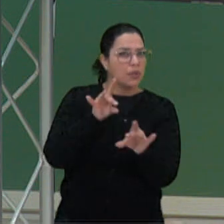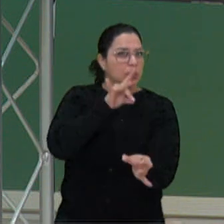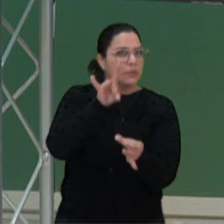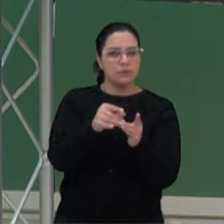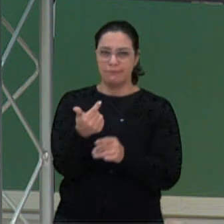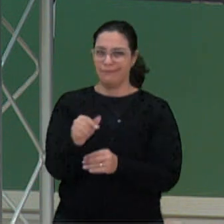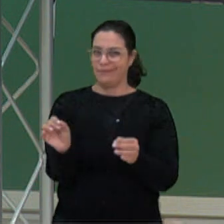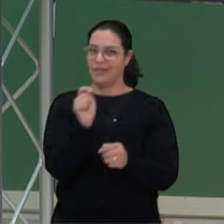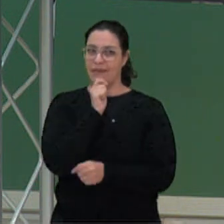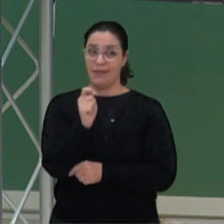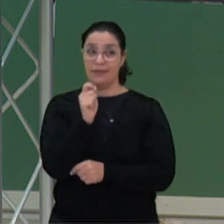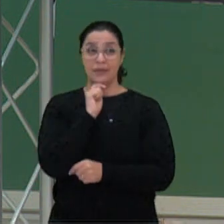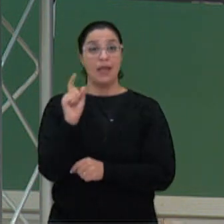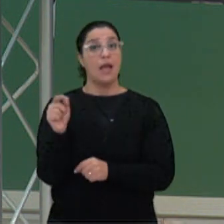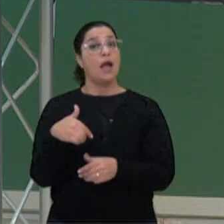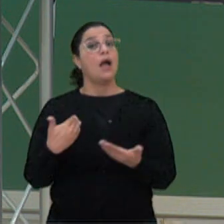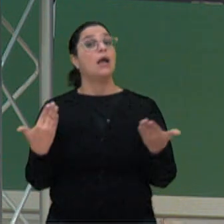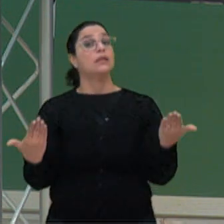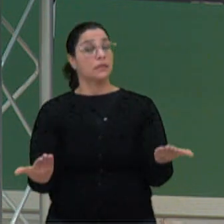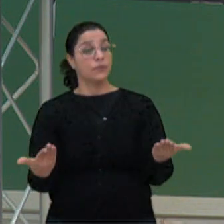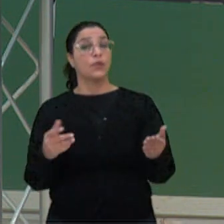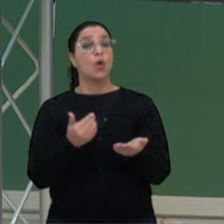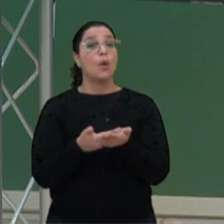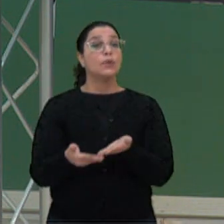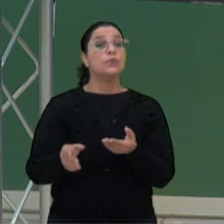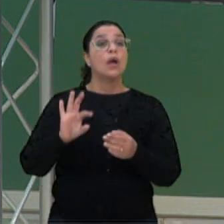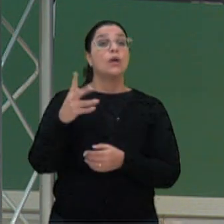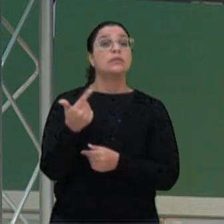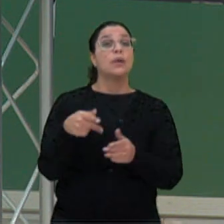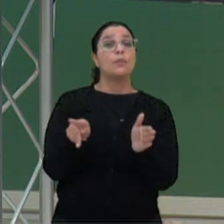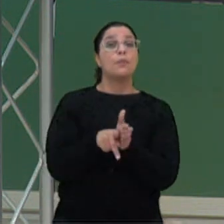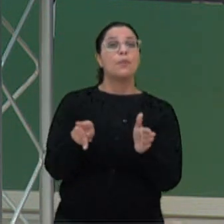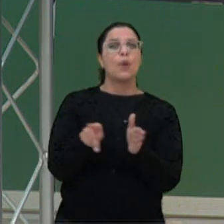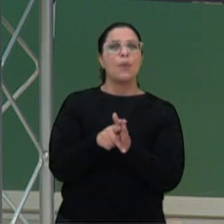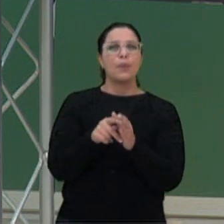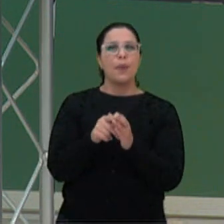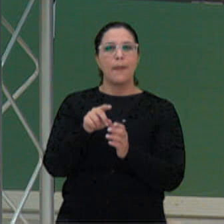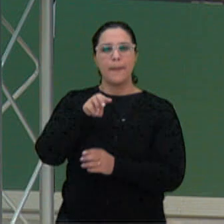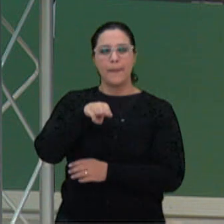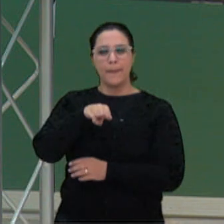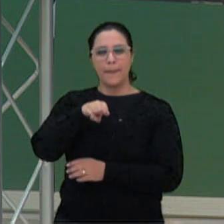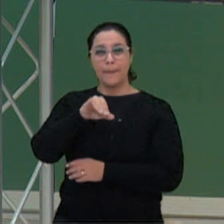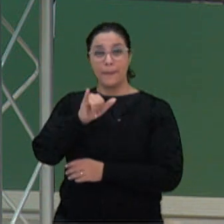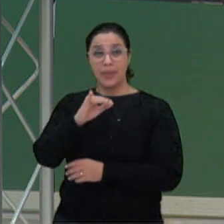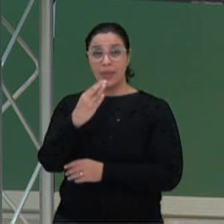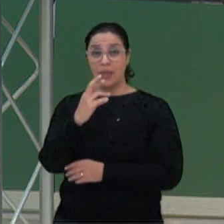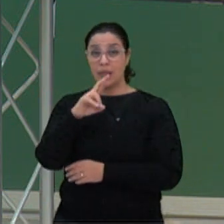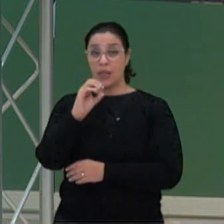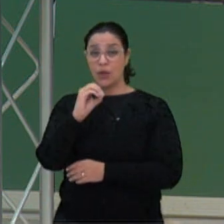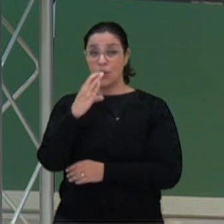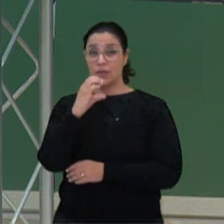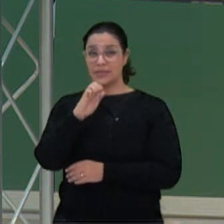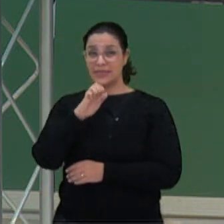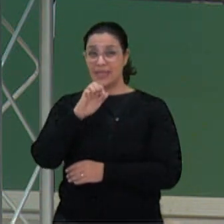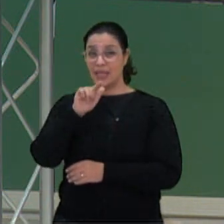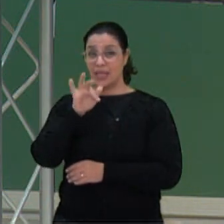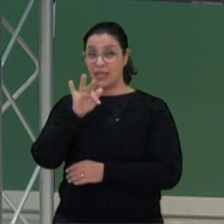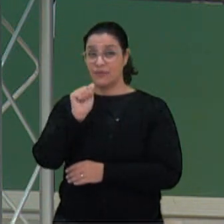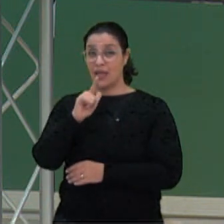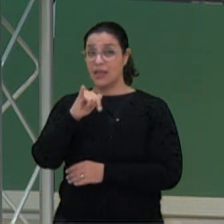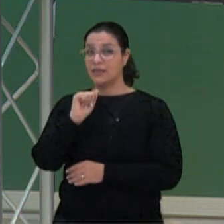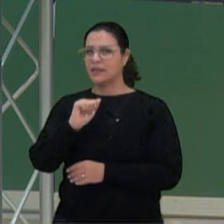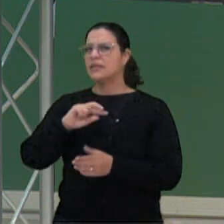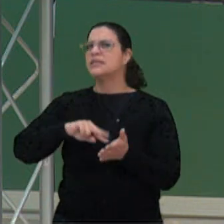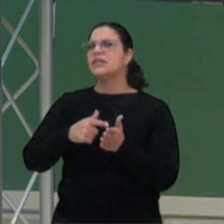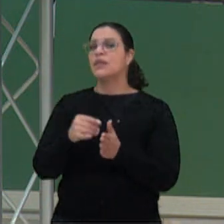específico. Até que começaram a surgir casos de microcefalia em Pernambuco, uma região que tinha tido surto